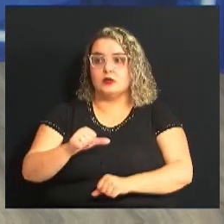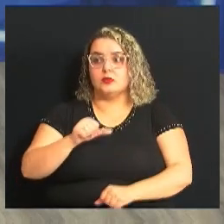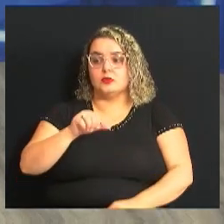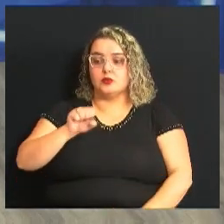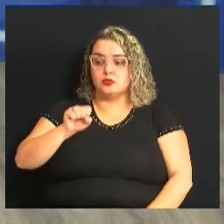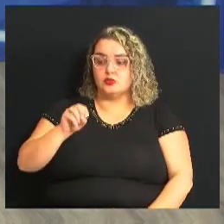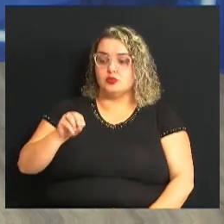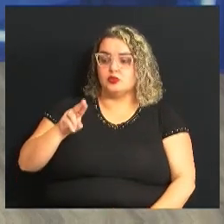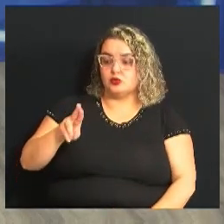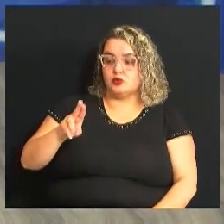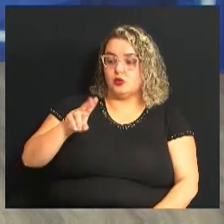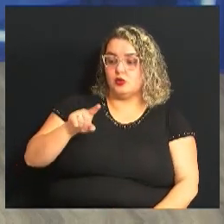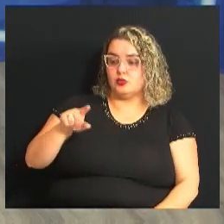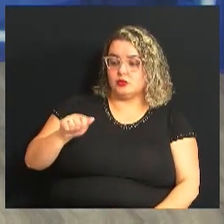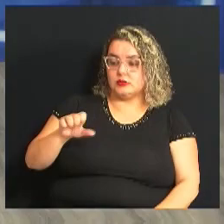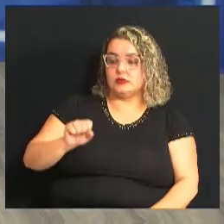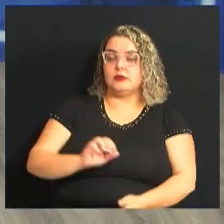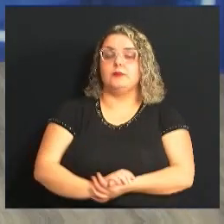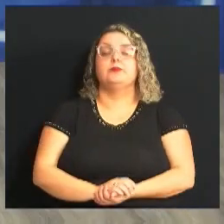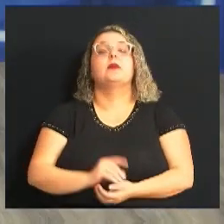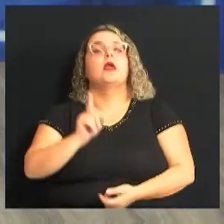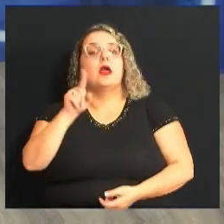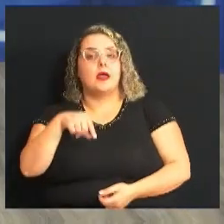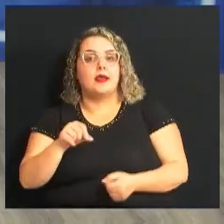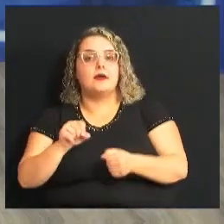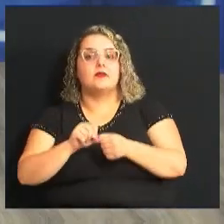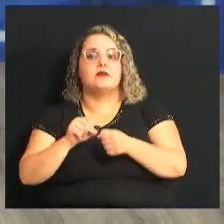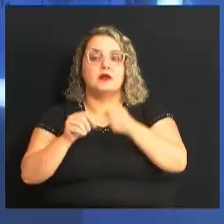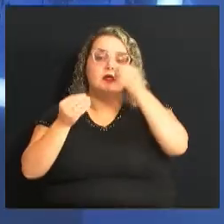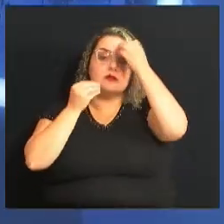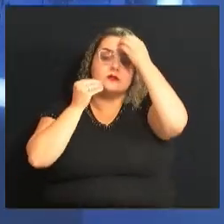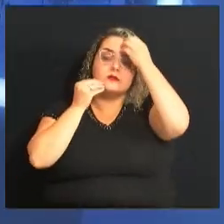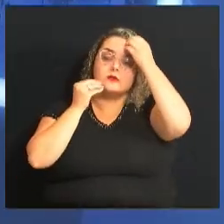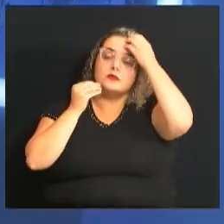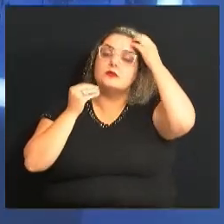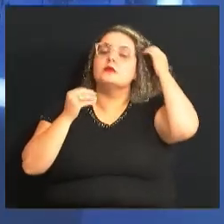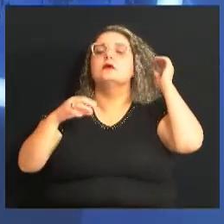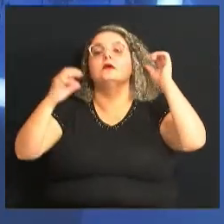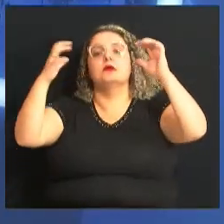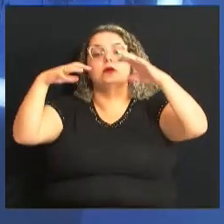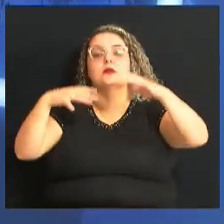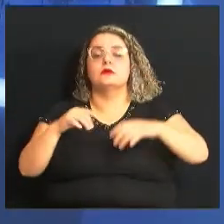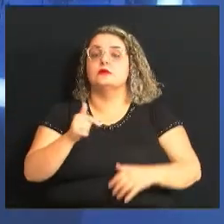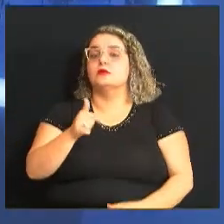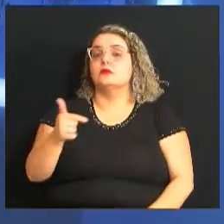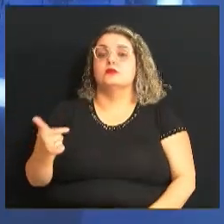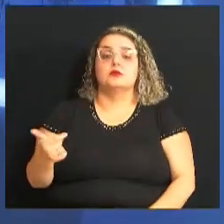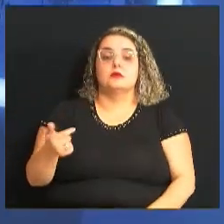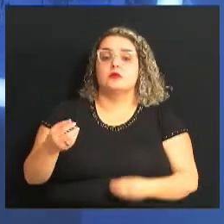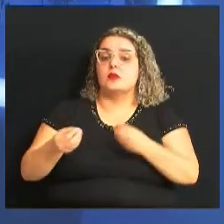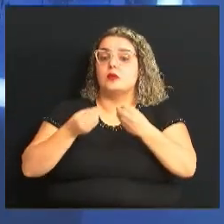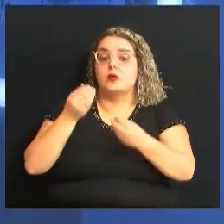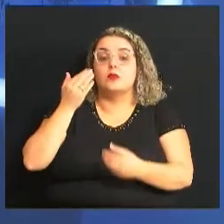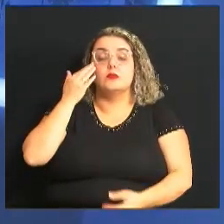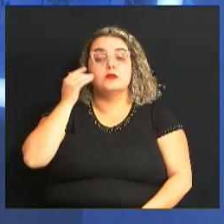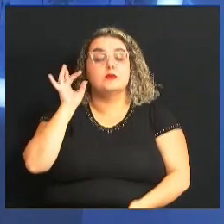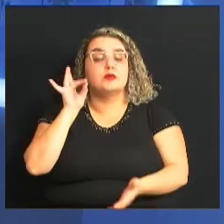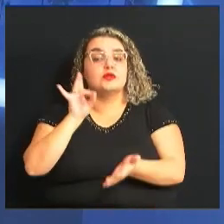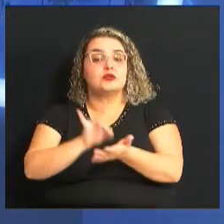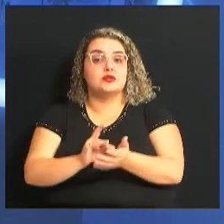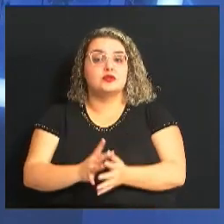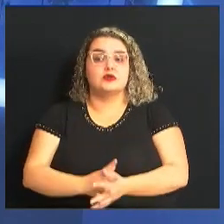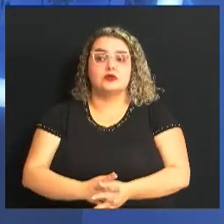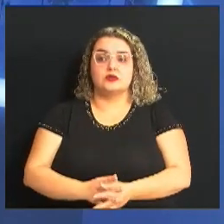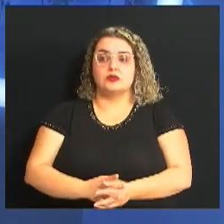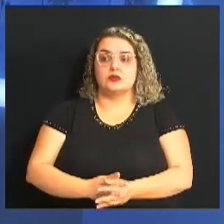No último fim de semana já foi feito um teste, mas por conta da chuva não deu ainda para se saber de fato